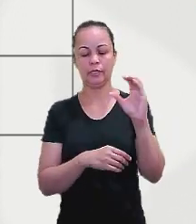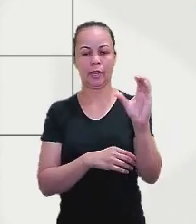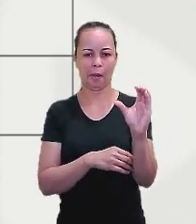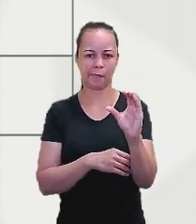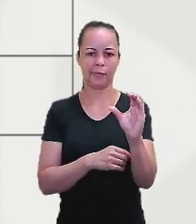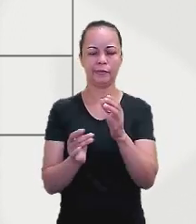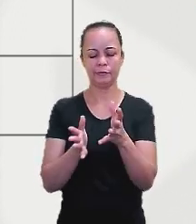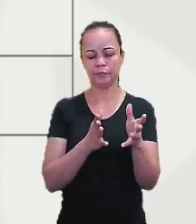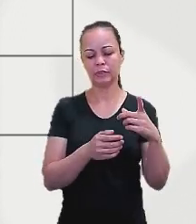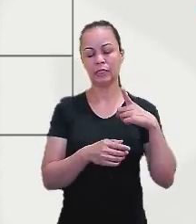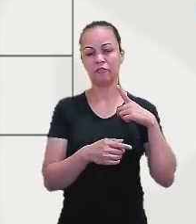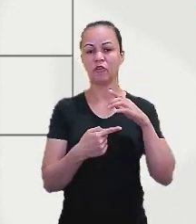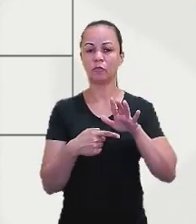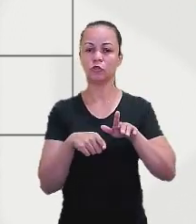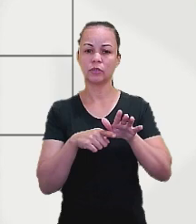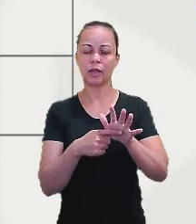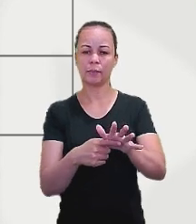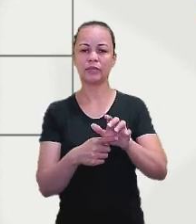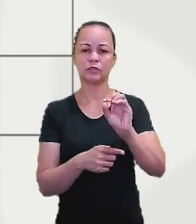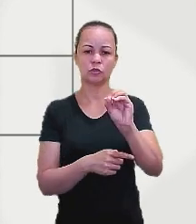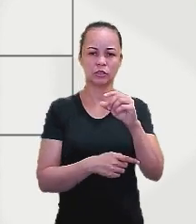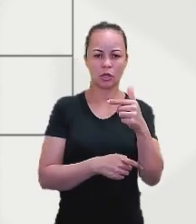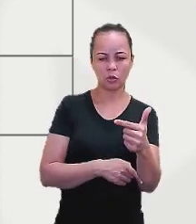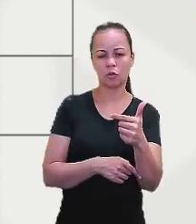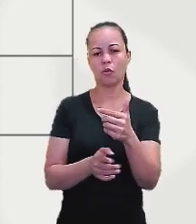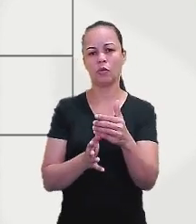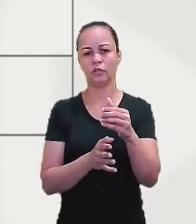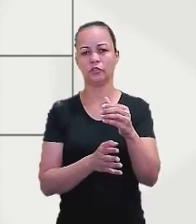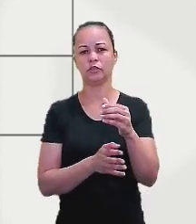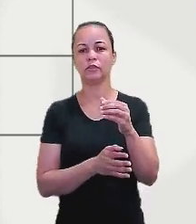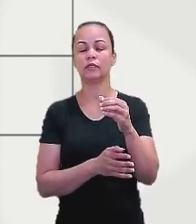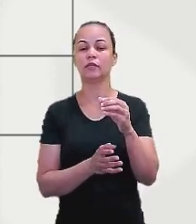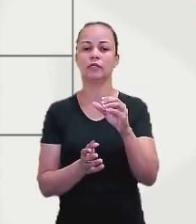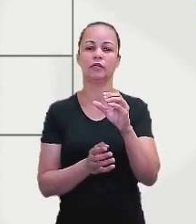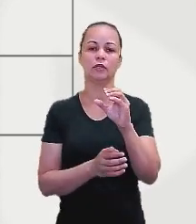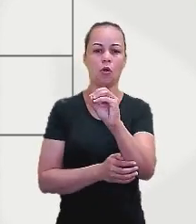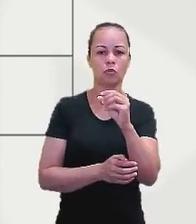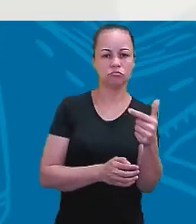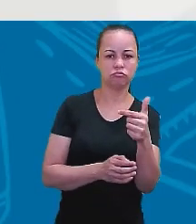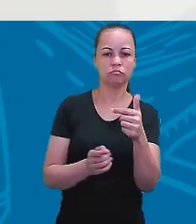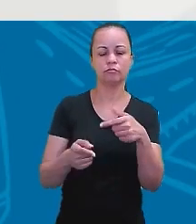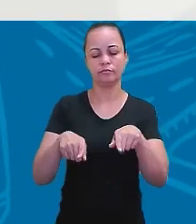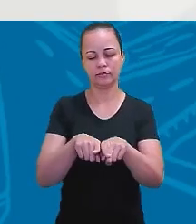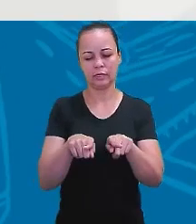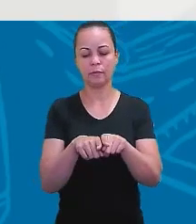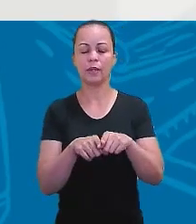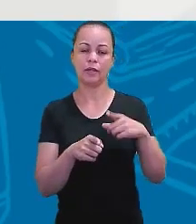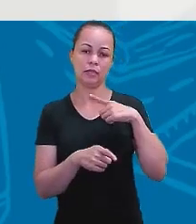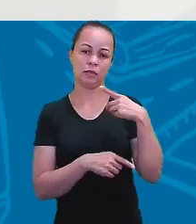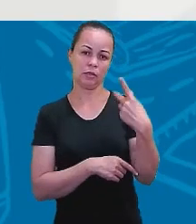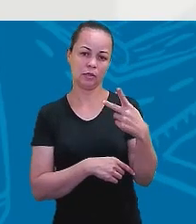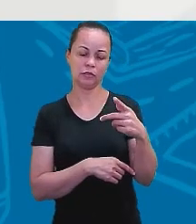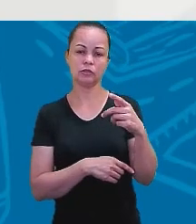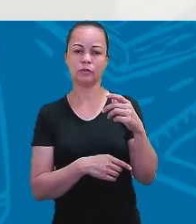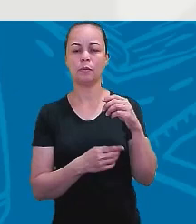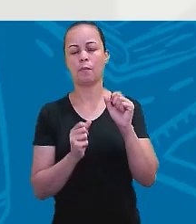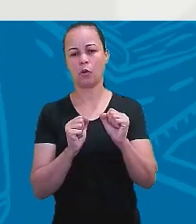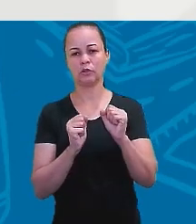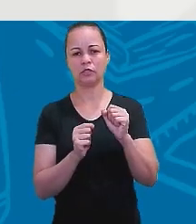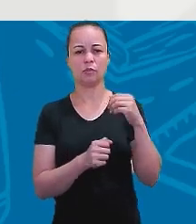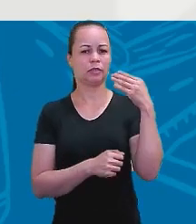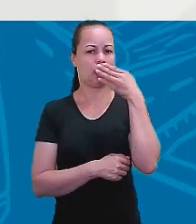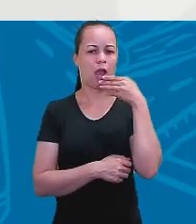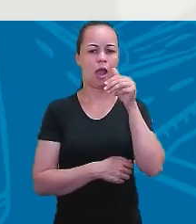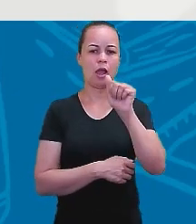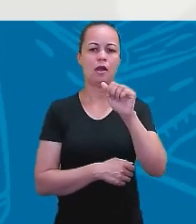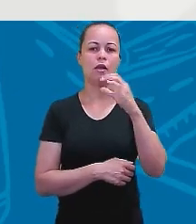a presença de hidrogênio e a presença de oxigênio. Os carboidratos também podem ser chamados de açúcares, tá? Hidretos de